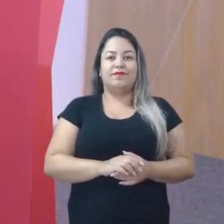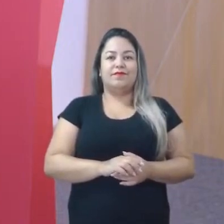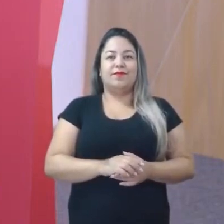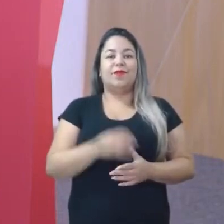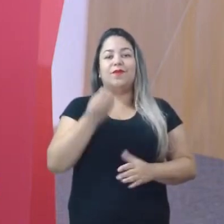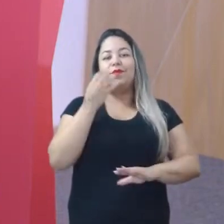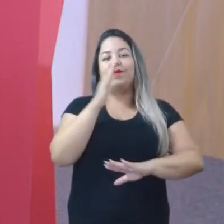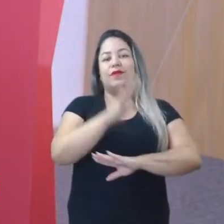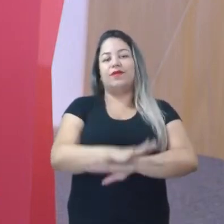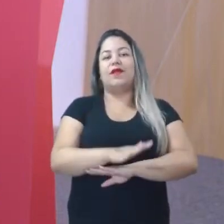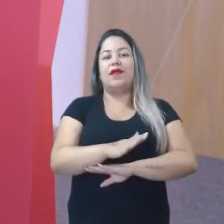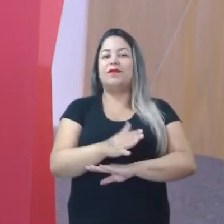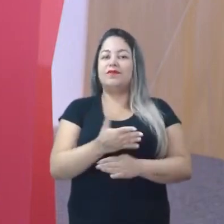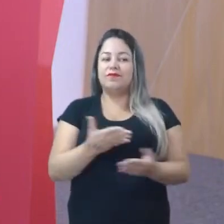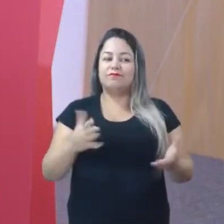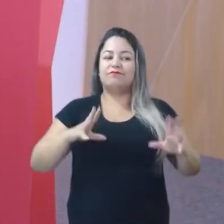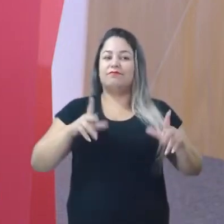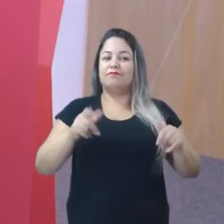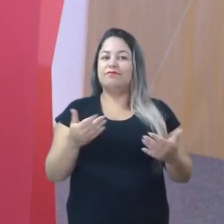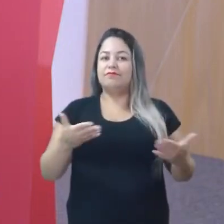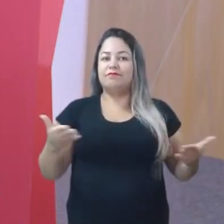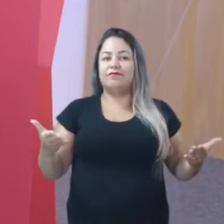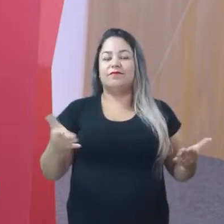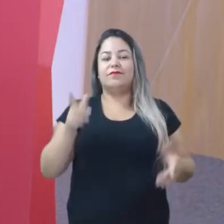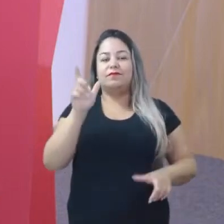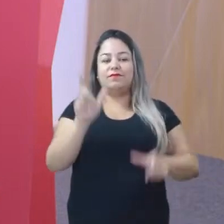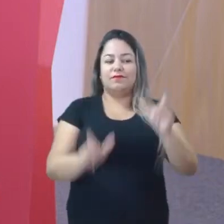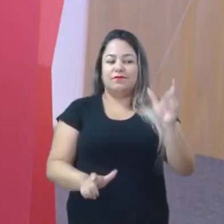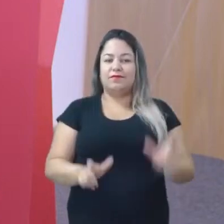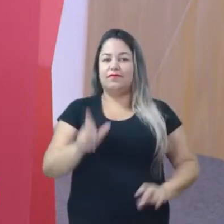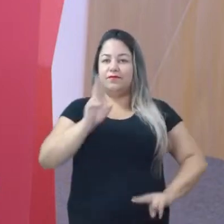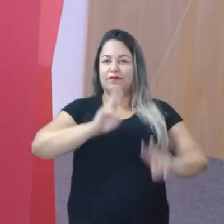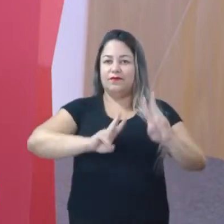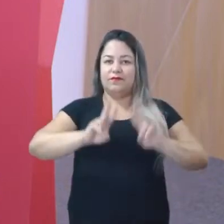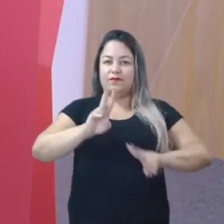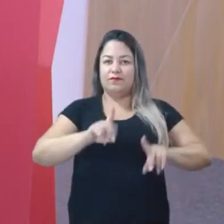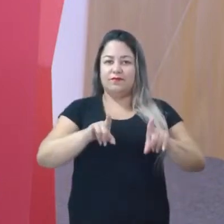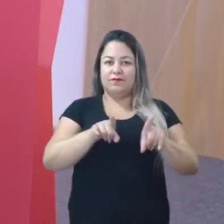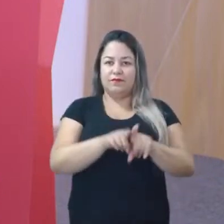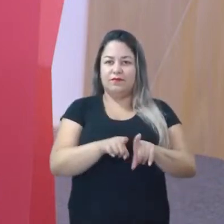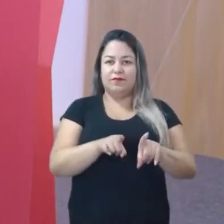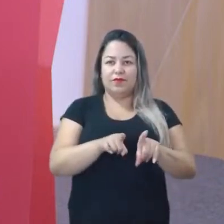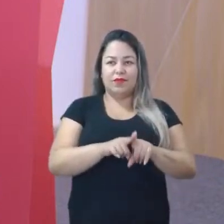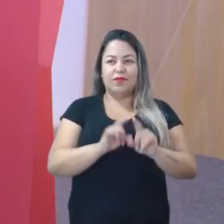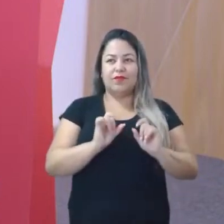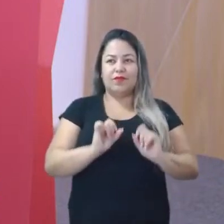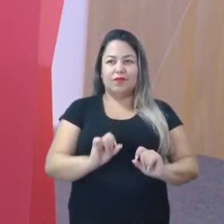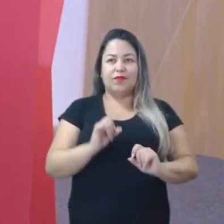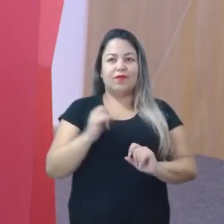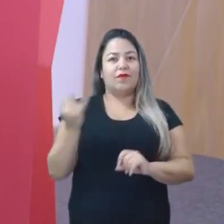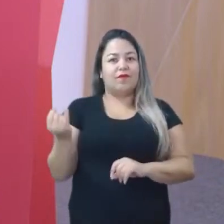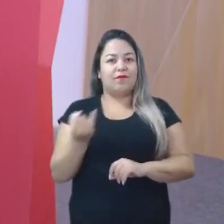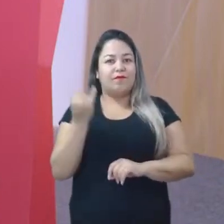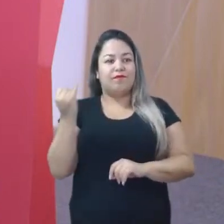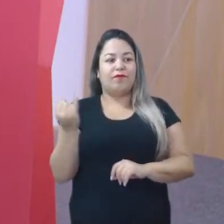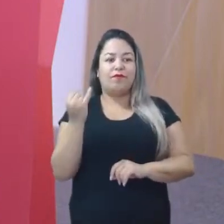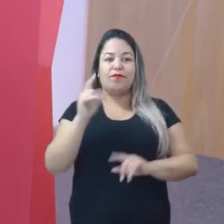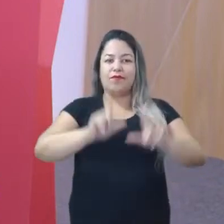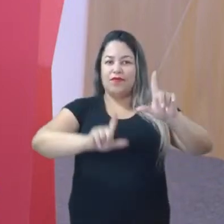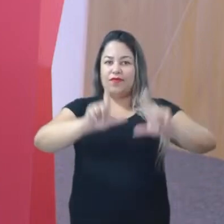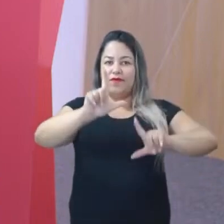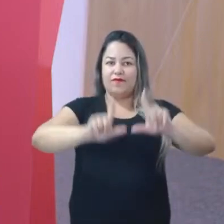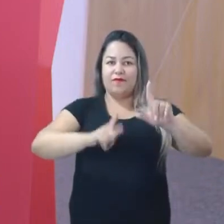Boa tarde, Matheus. Boa tarde a todas e todas que estão nos acompanhando por esse instrumento potente que é a TV